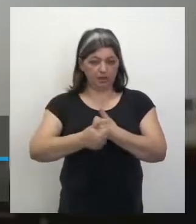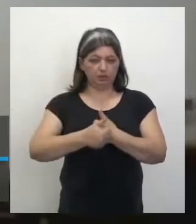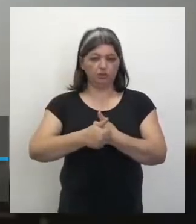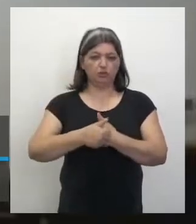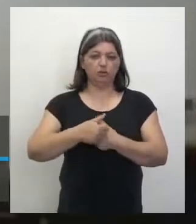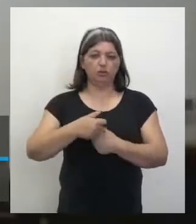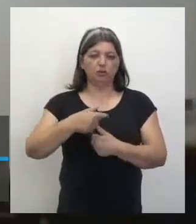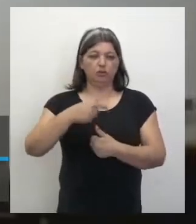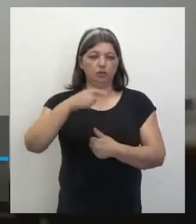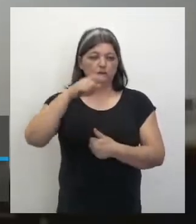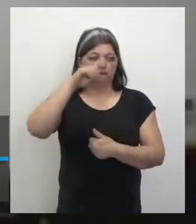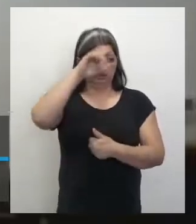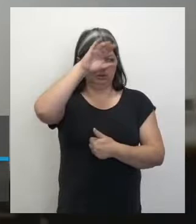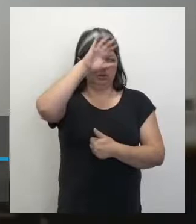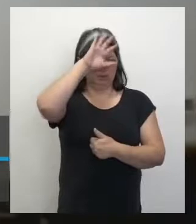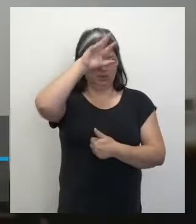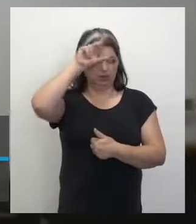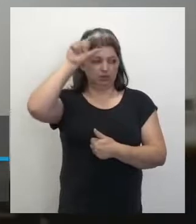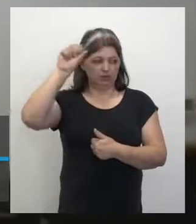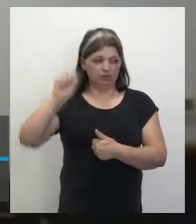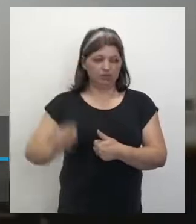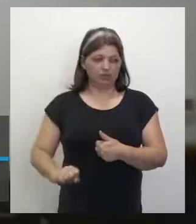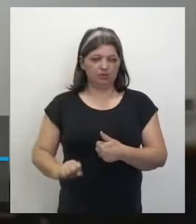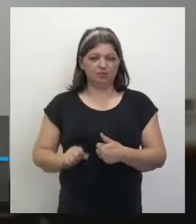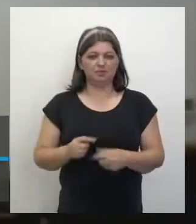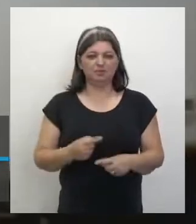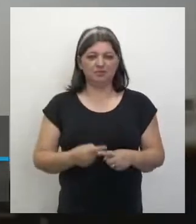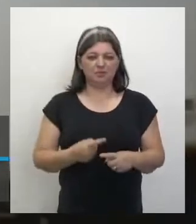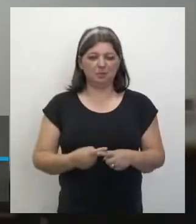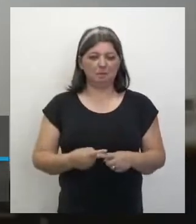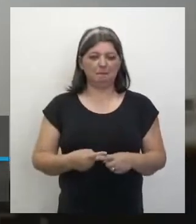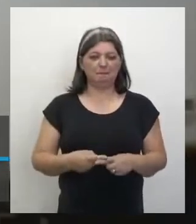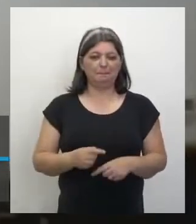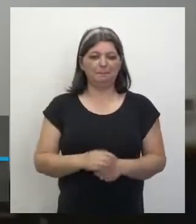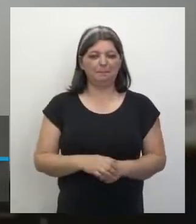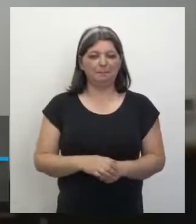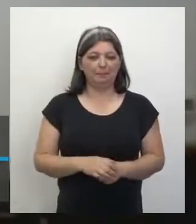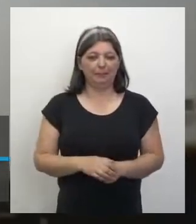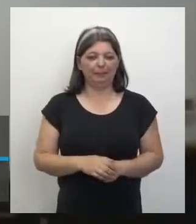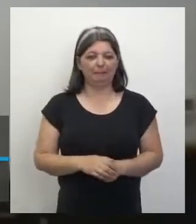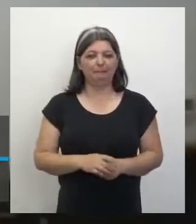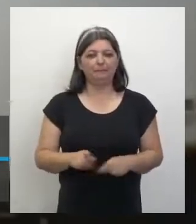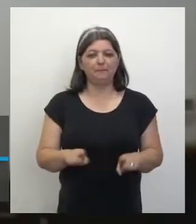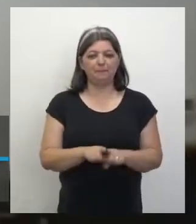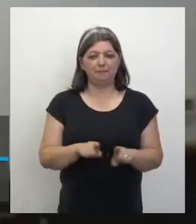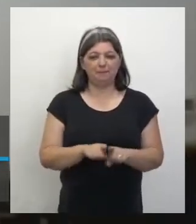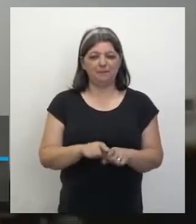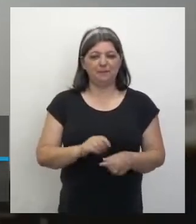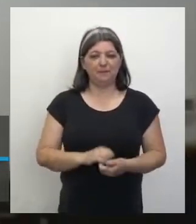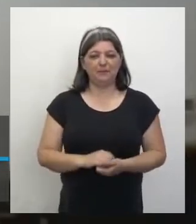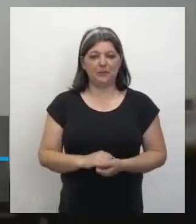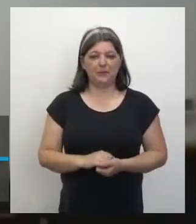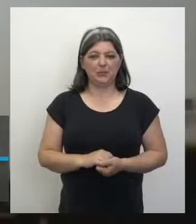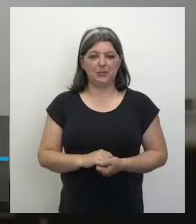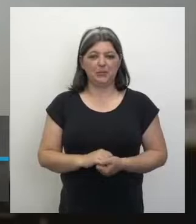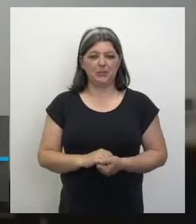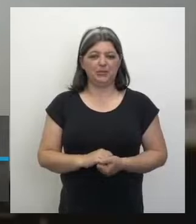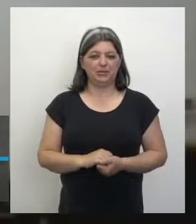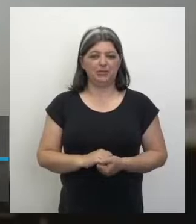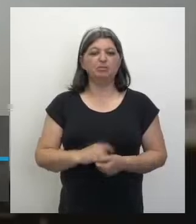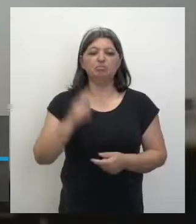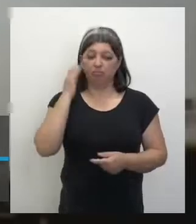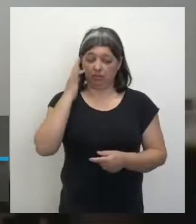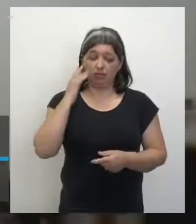leciono sociologia, né? Já faz algum tempo, sou formado em ciências sociais, né? E também, né? A disciplina de